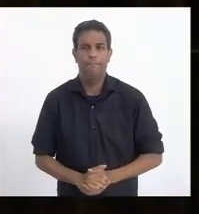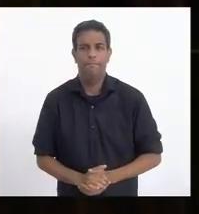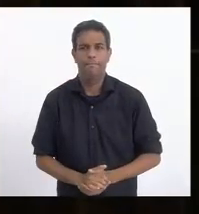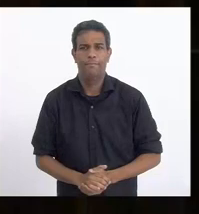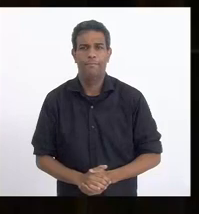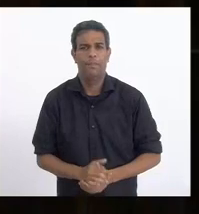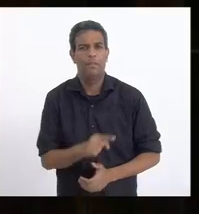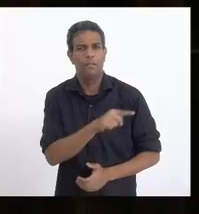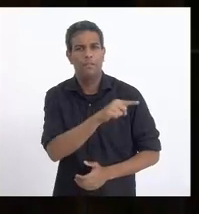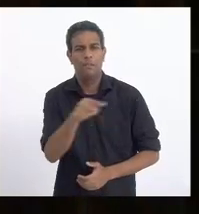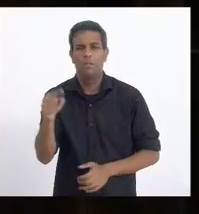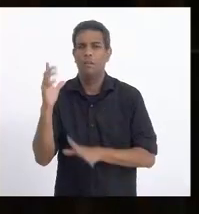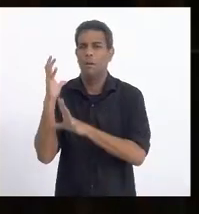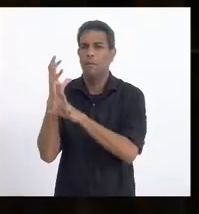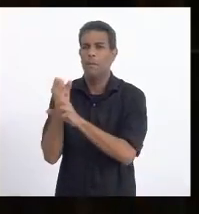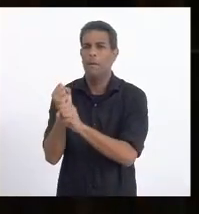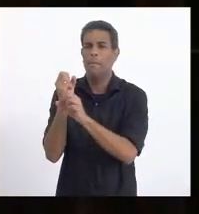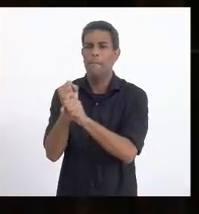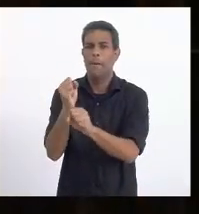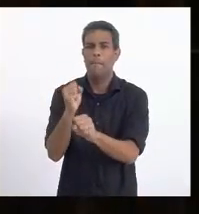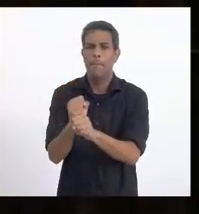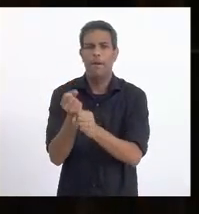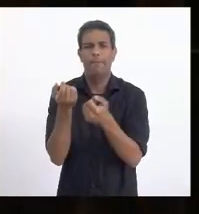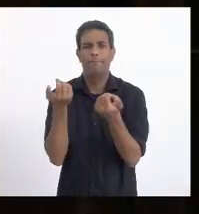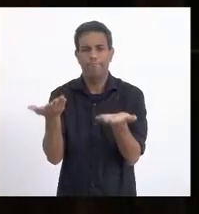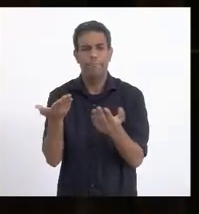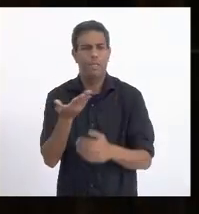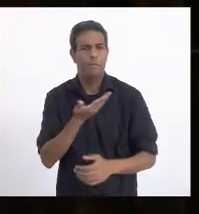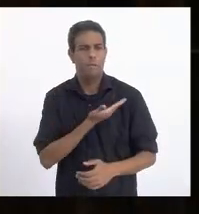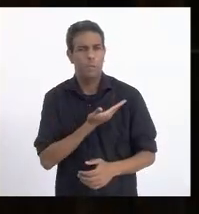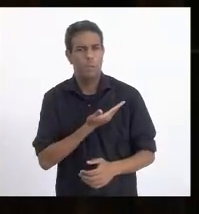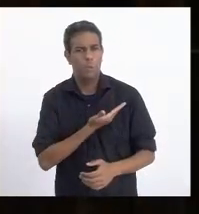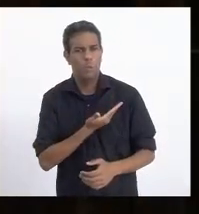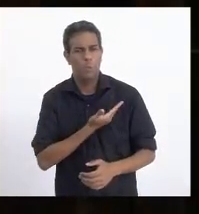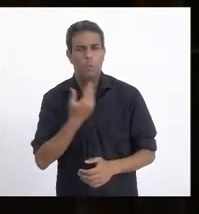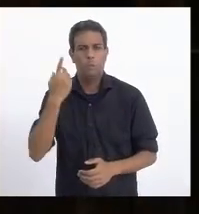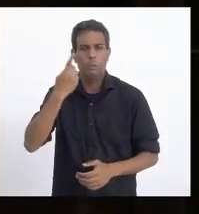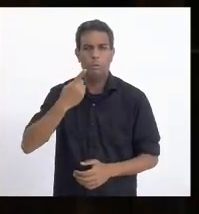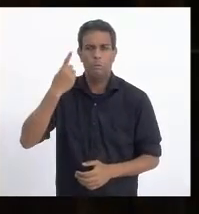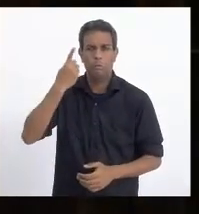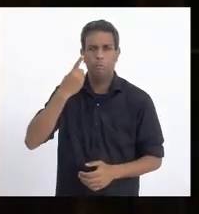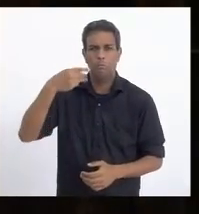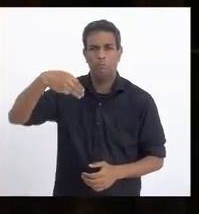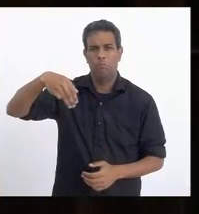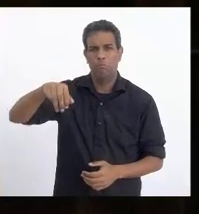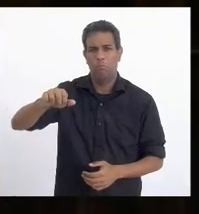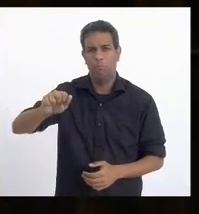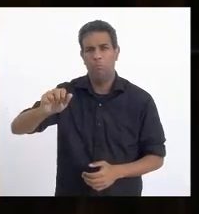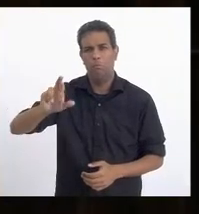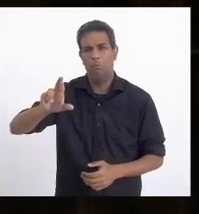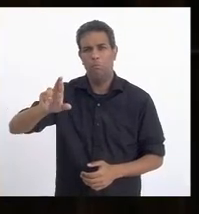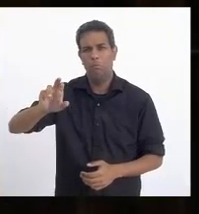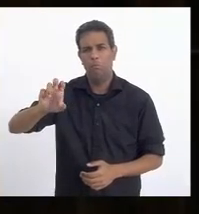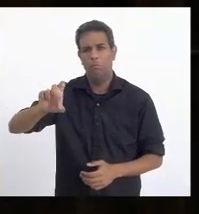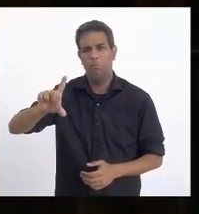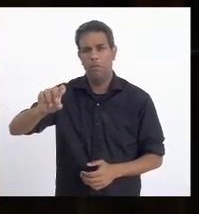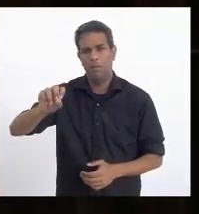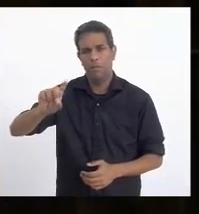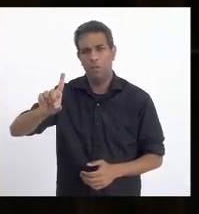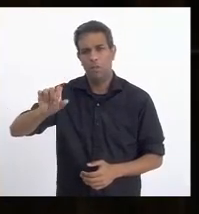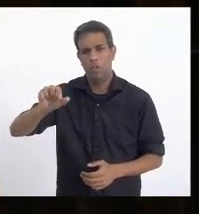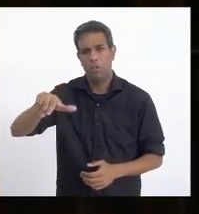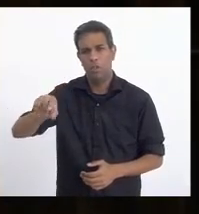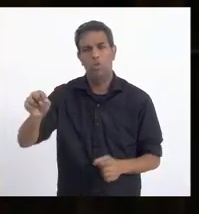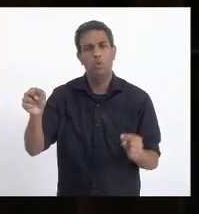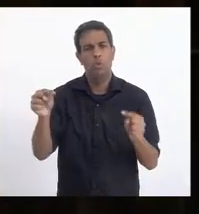fazer as contas a linha com o meu amigo deputado Marcelo Dino imagine